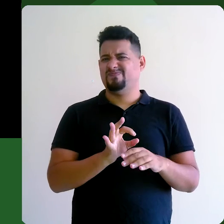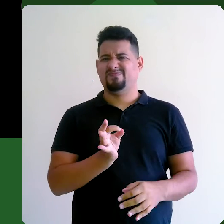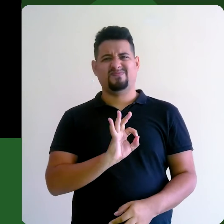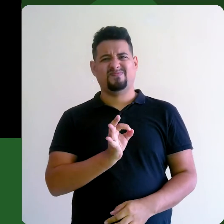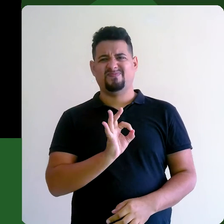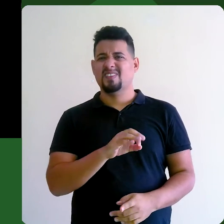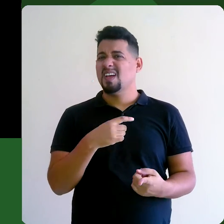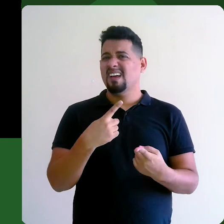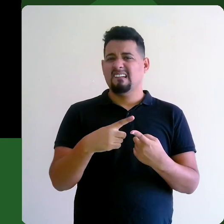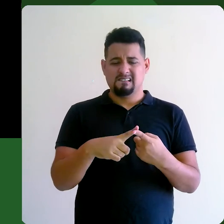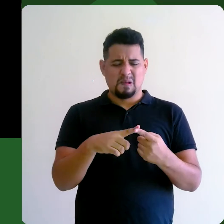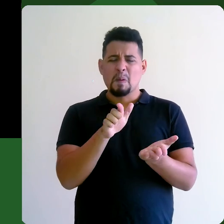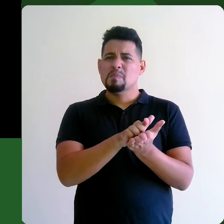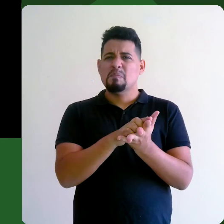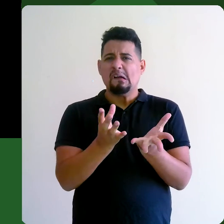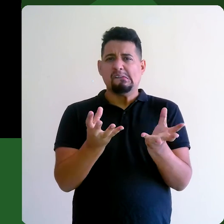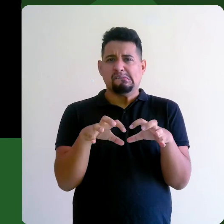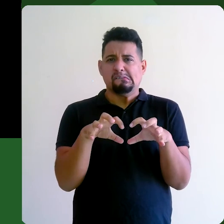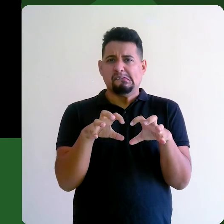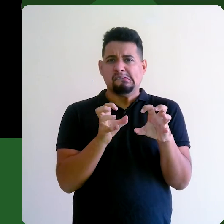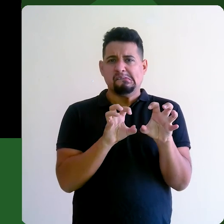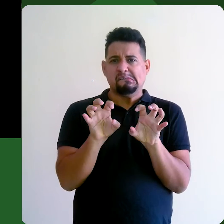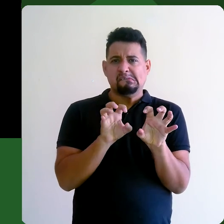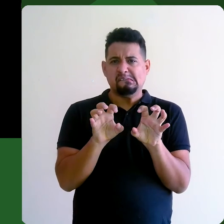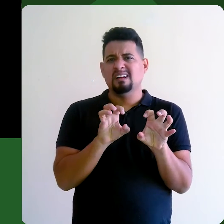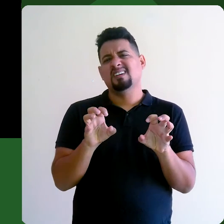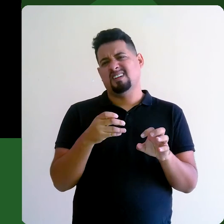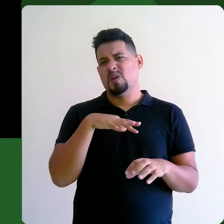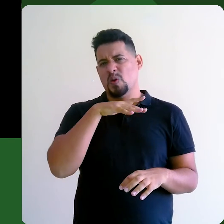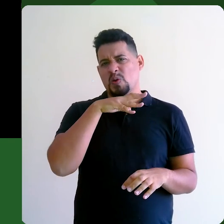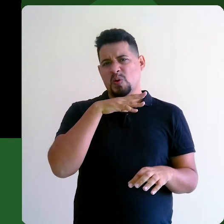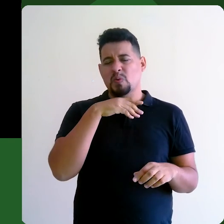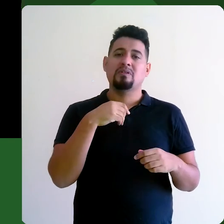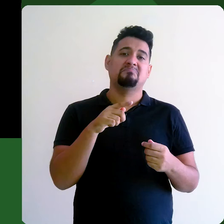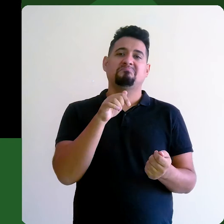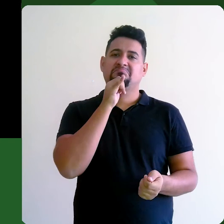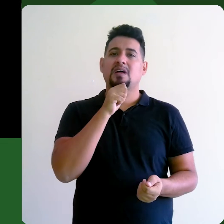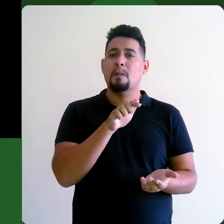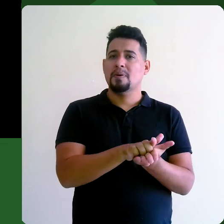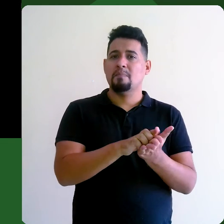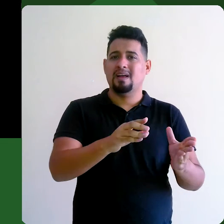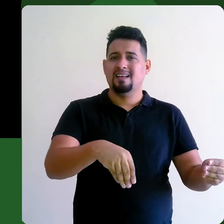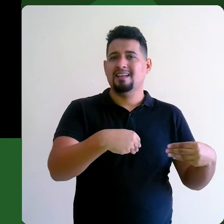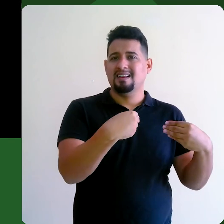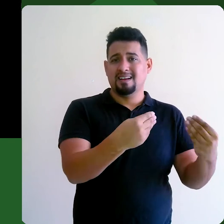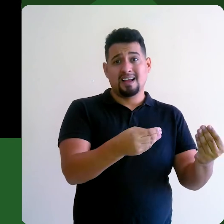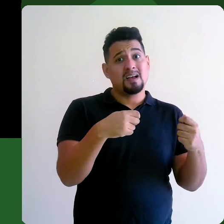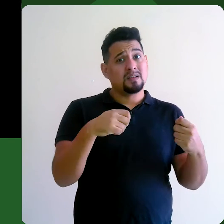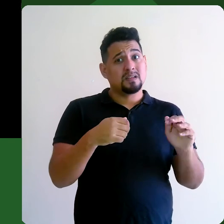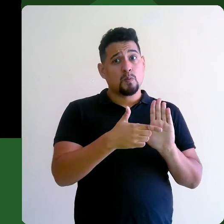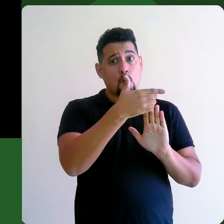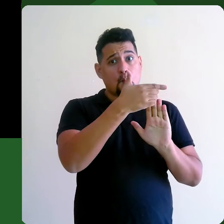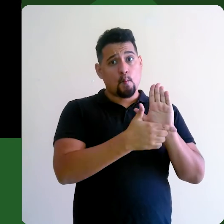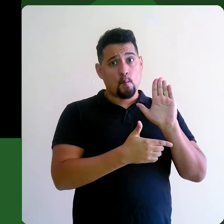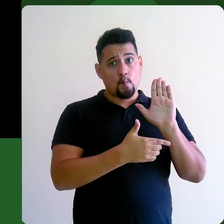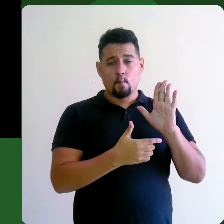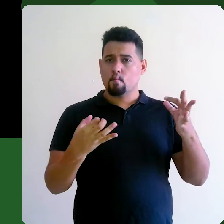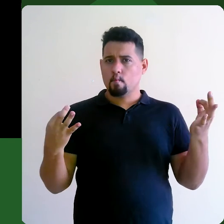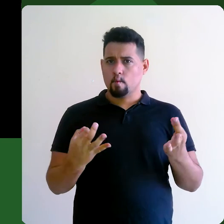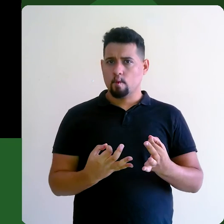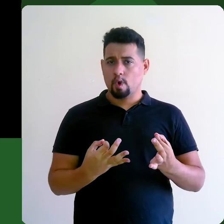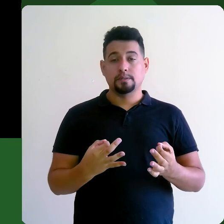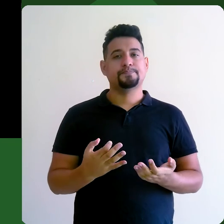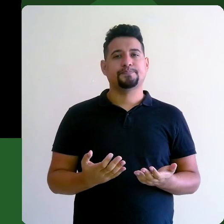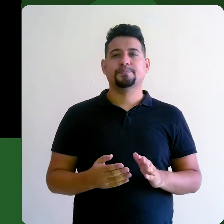folha aqui, fazer a marcação, não é o indicado, porque a gente vai ficar com uma folha amassada, e quando o papel é para entregar ou para formar, né,